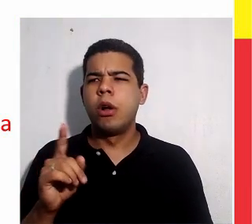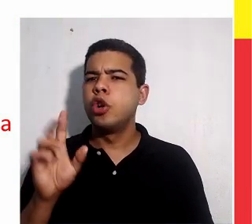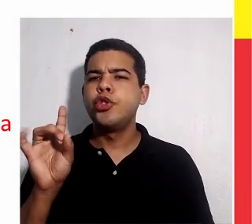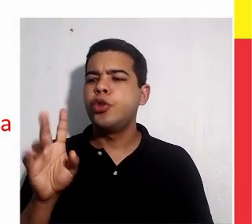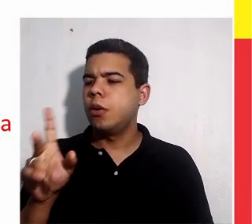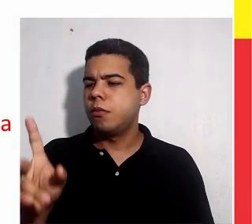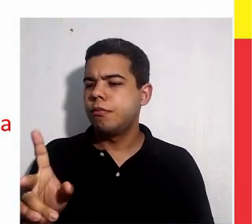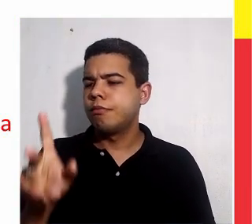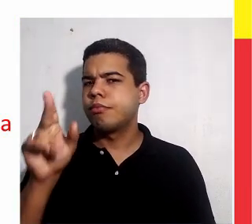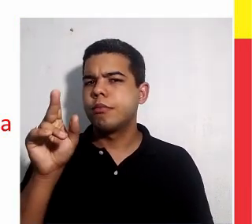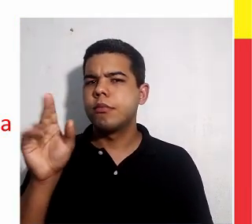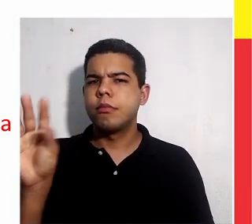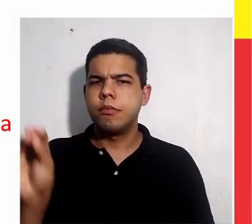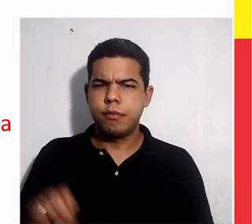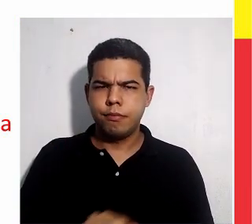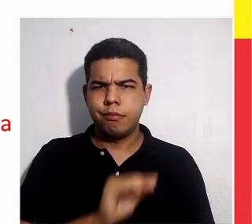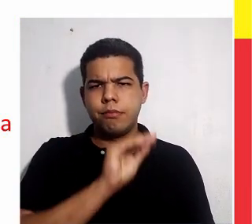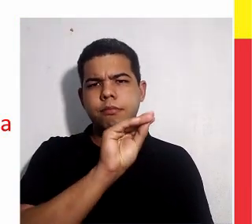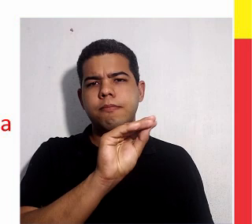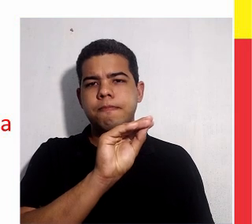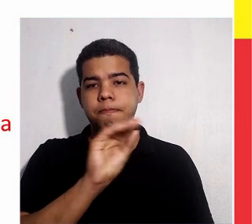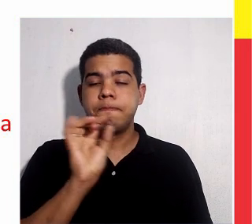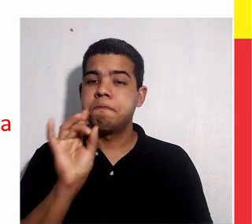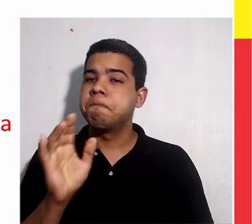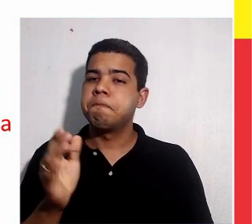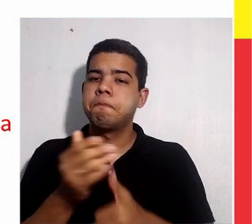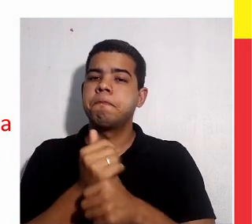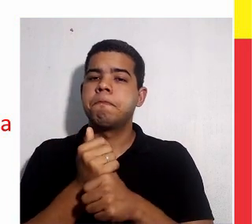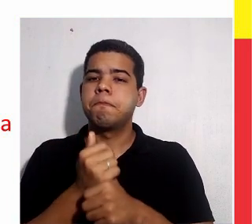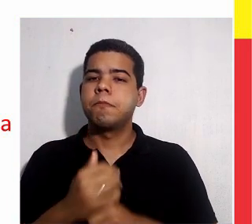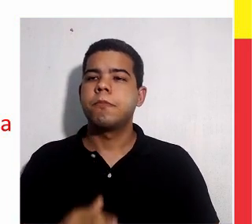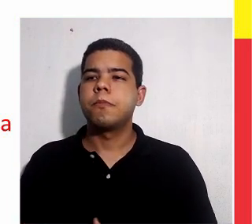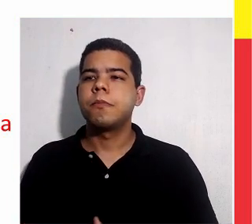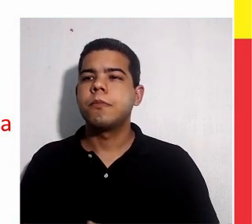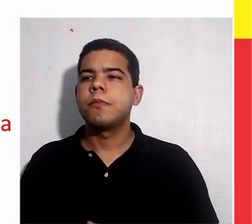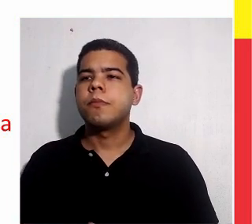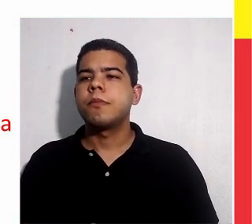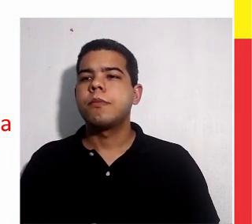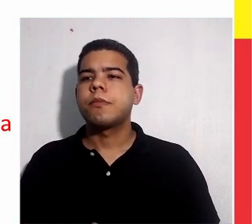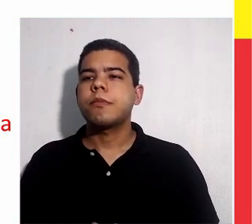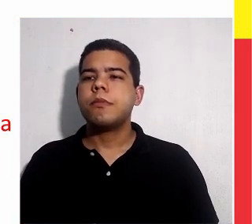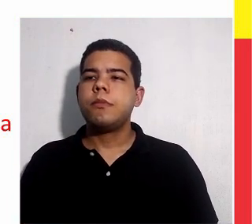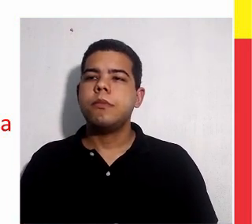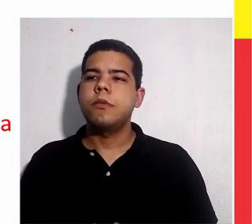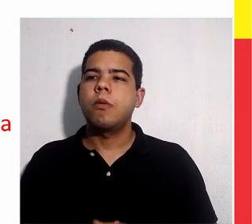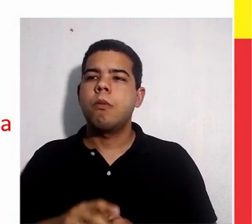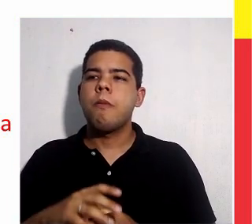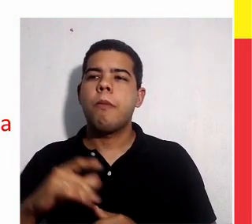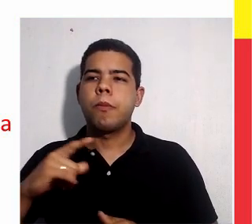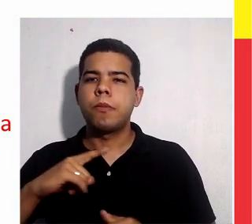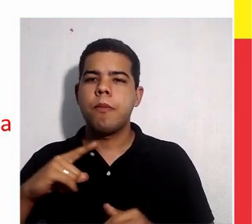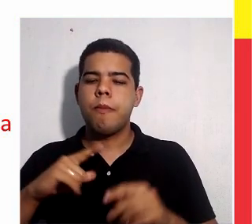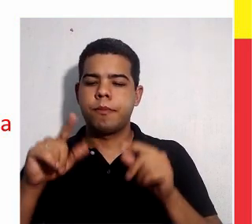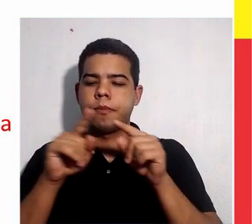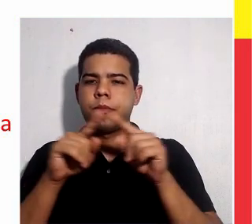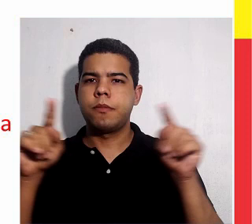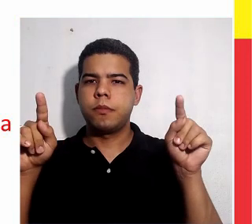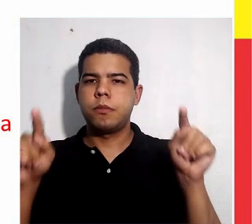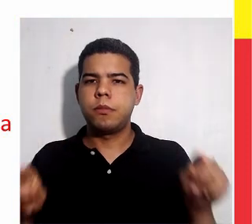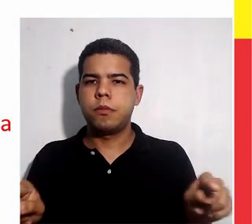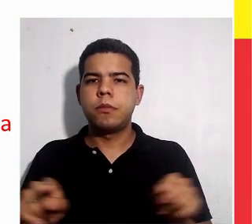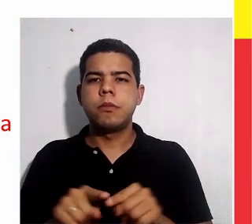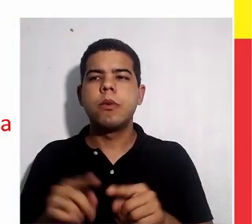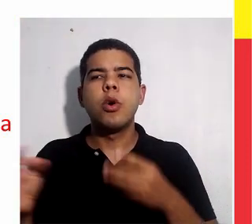peguei da própria figura aqui, ó. Eu peguei esse triângulo e coloquei ele aqui, do lado de cá, né? Então eu fechei um retângulo.